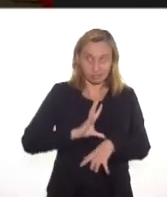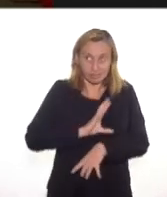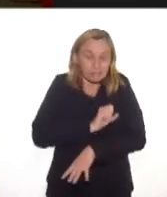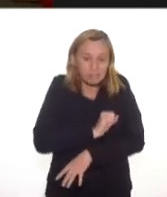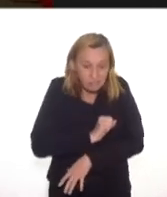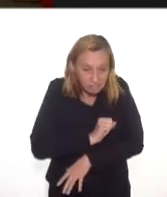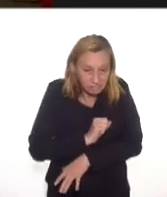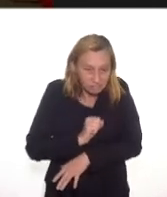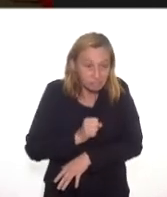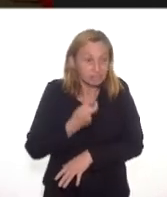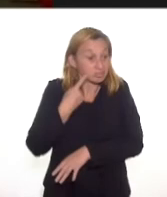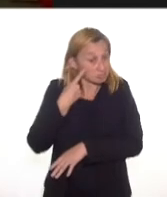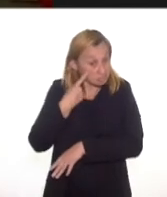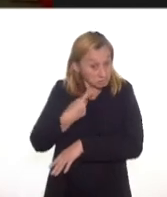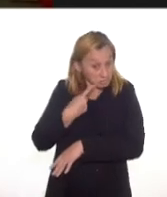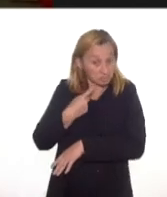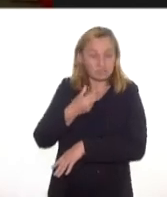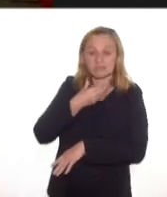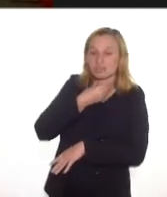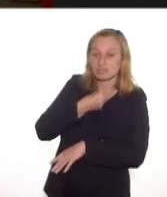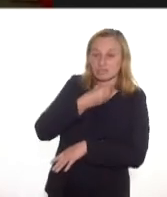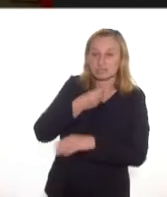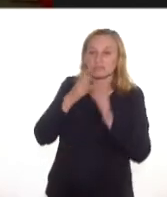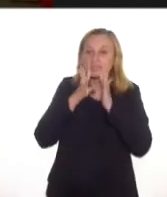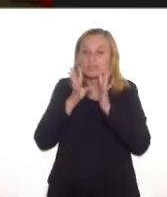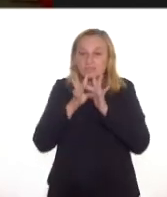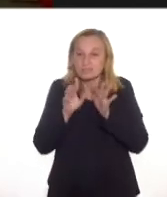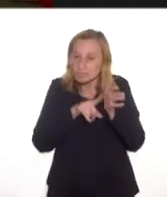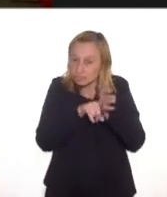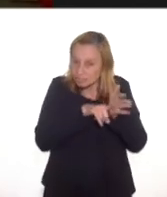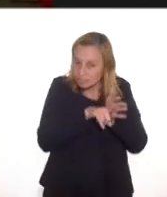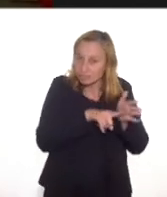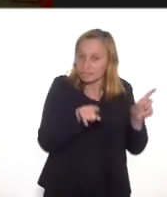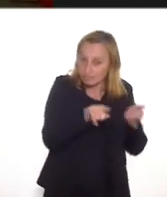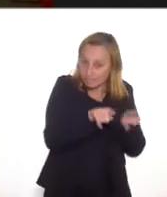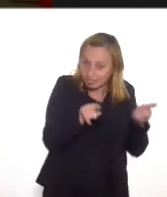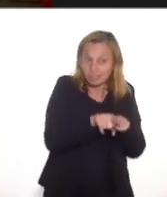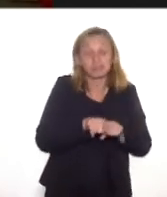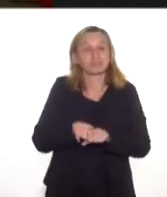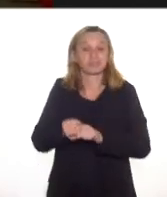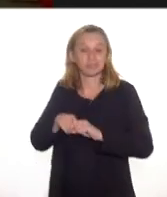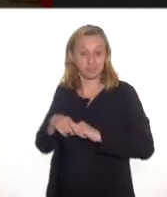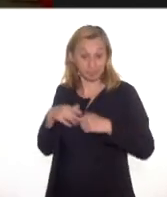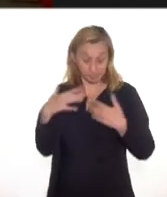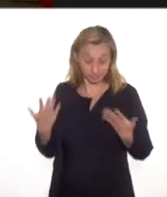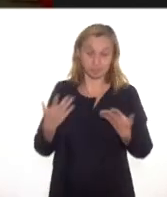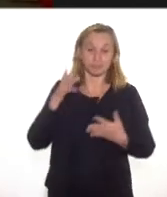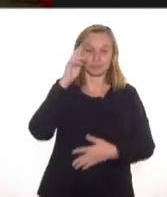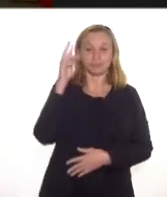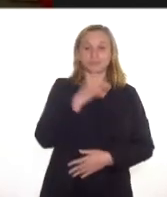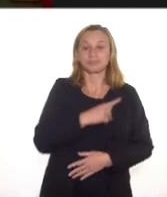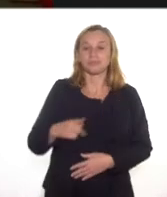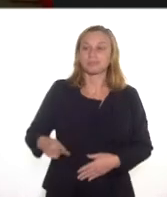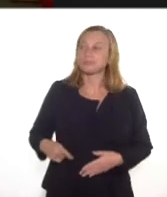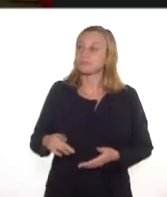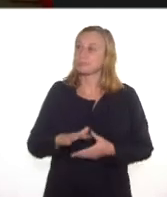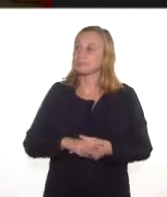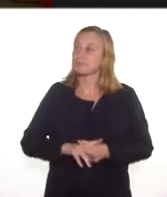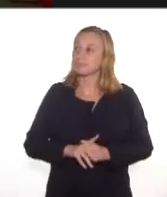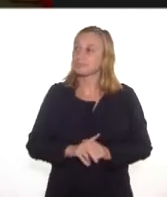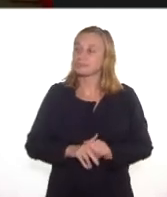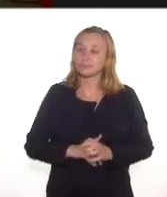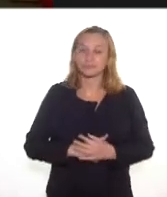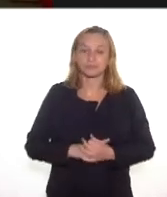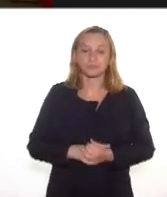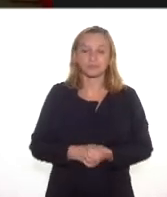fake news ficarem de olho, porque estão sendo investigados também. Então, senhora presidenta, esse dia